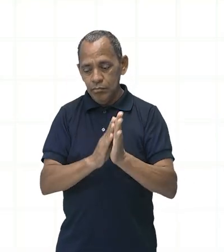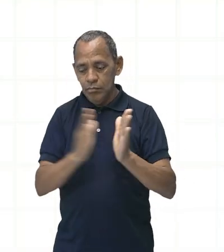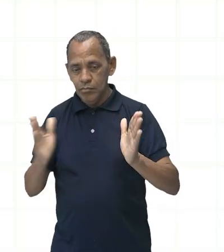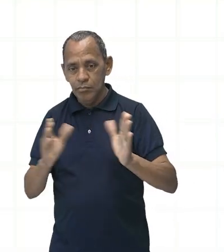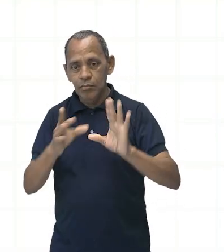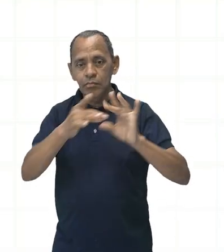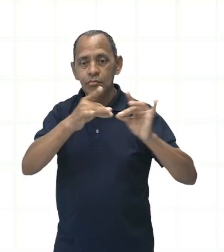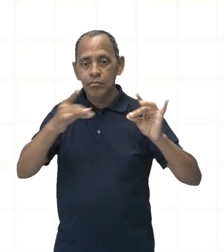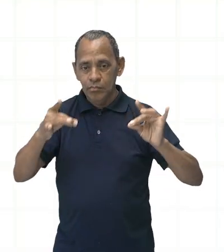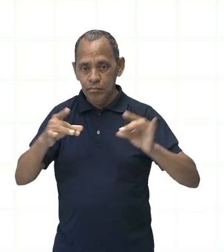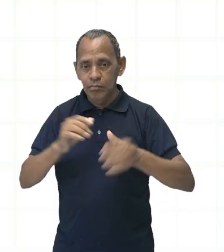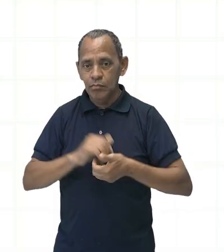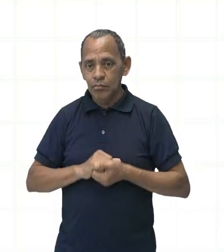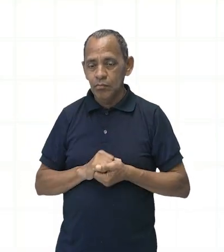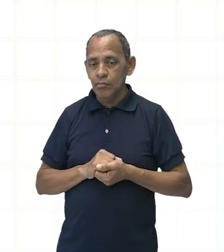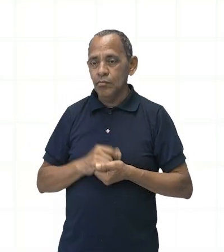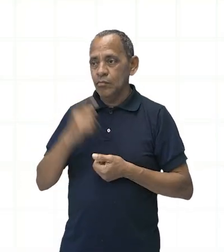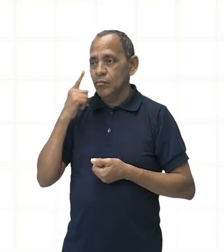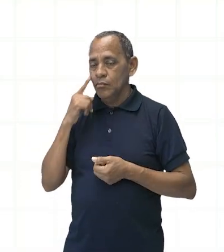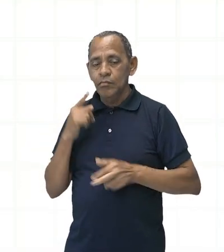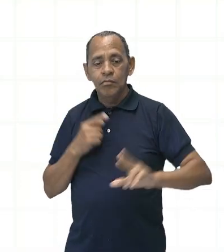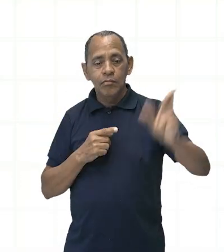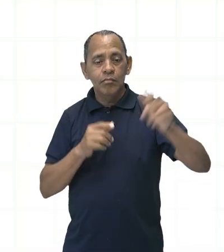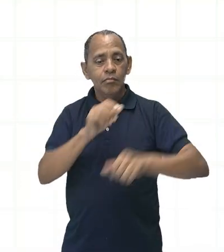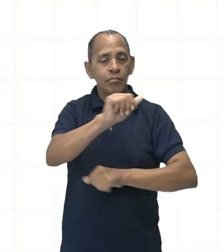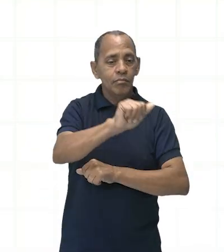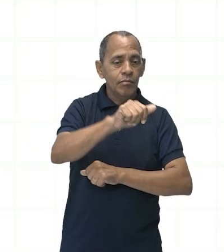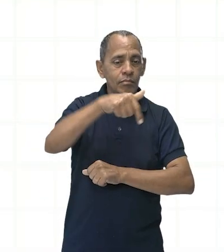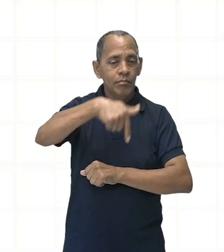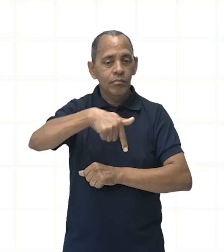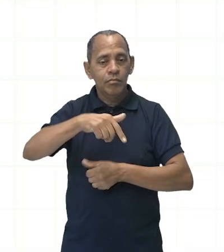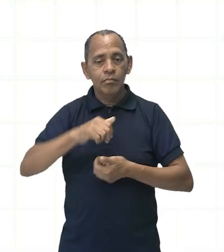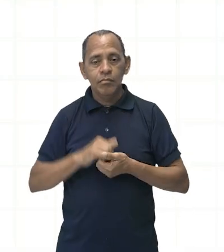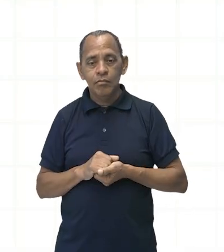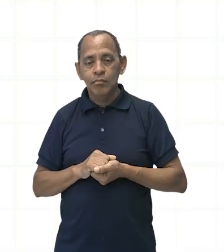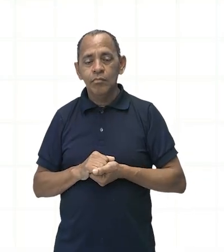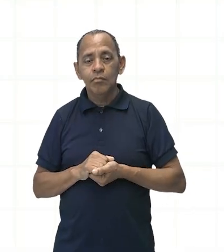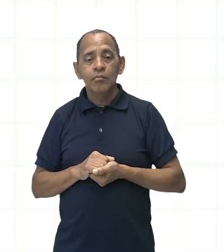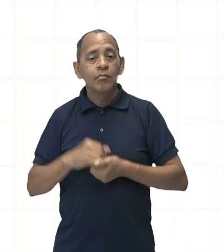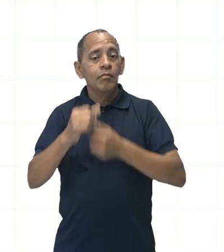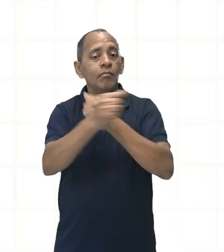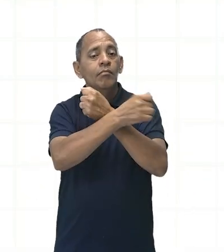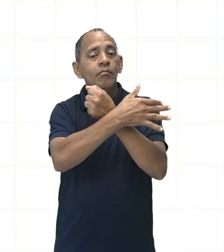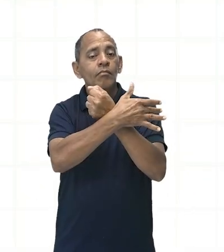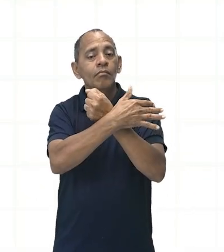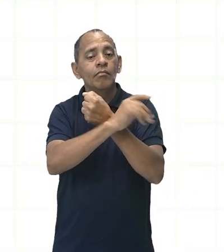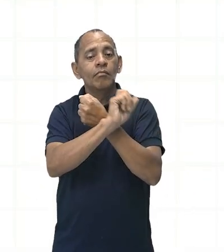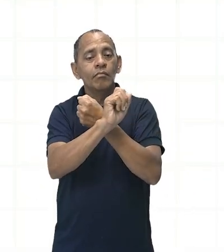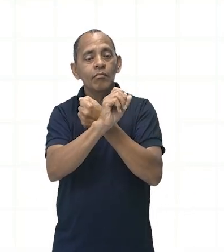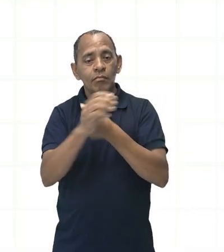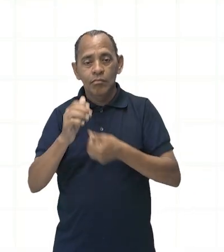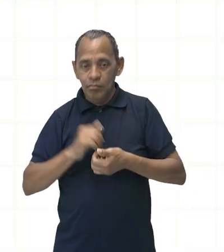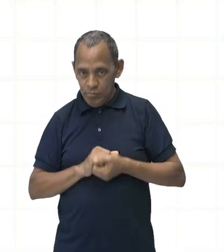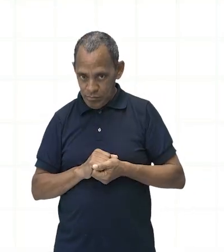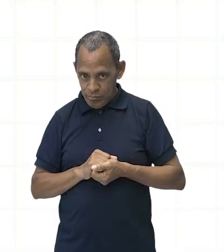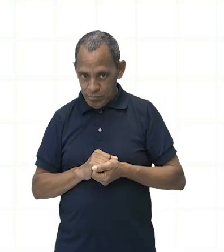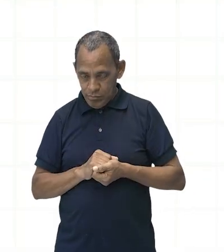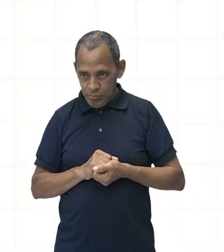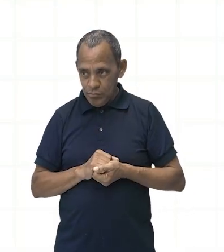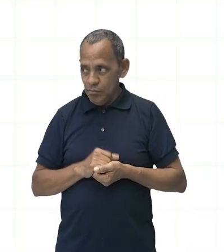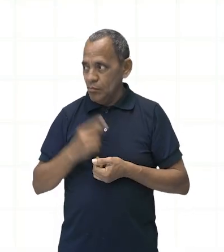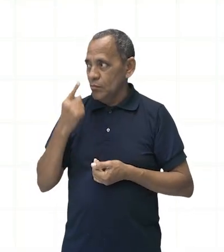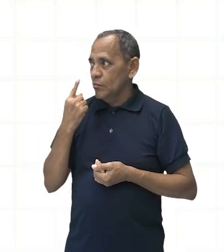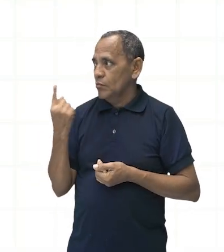aquoso, representado aqui pelo A e pelo Q. E aí, nós temos um ácido. Quem é o nosso ácido representado aqui na